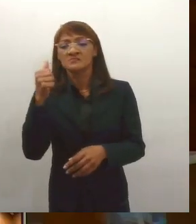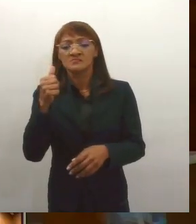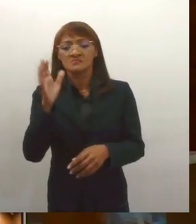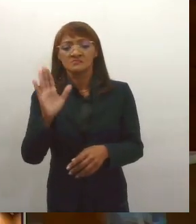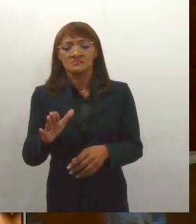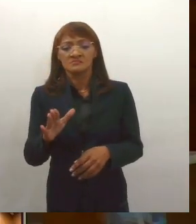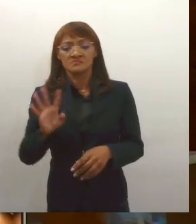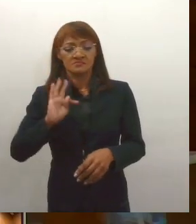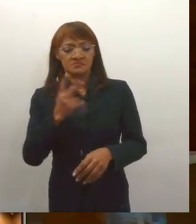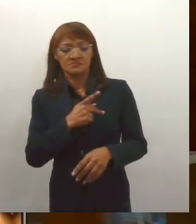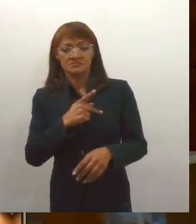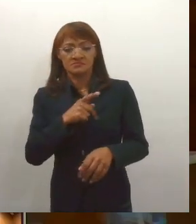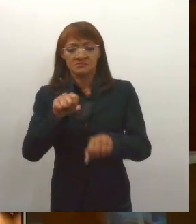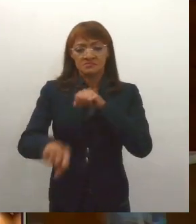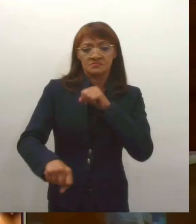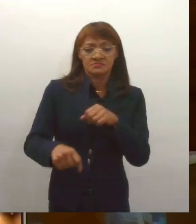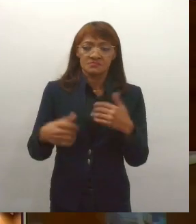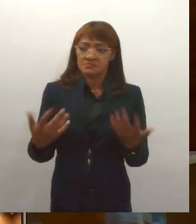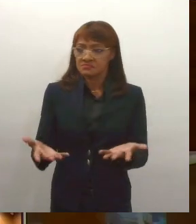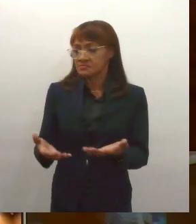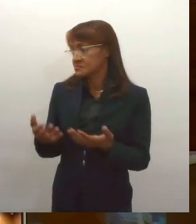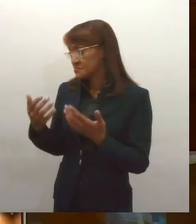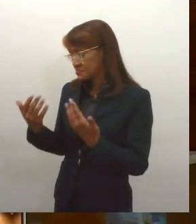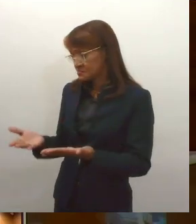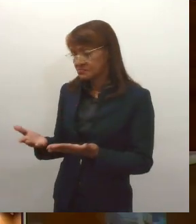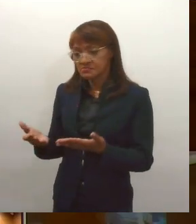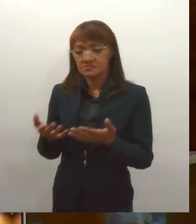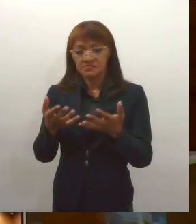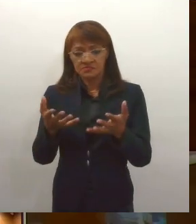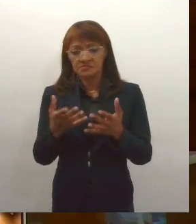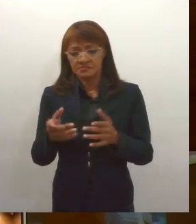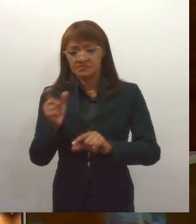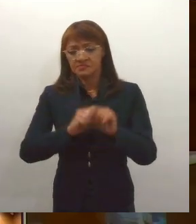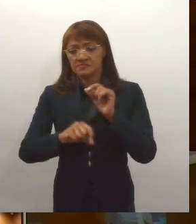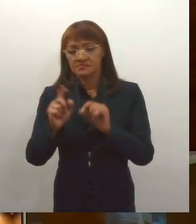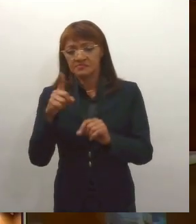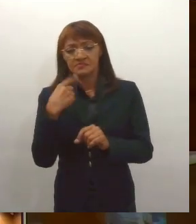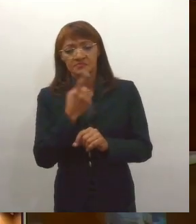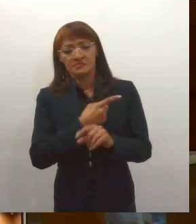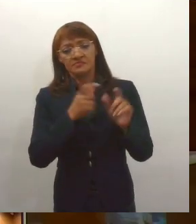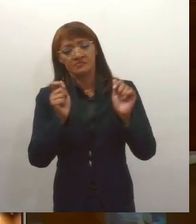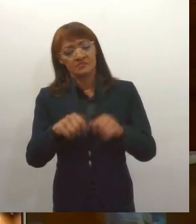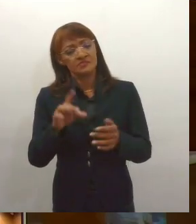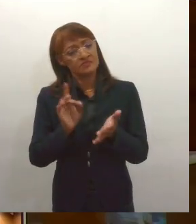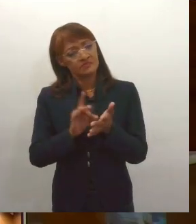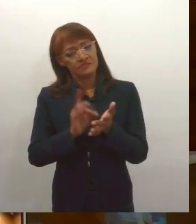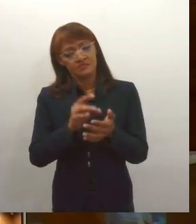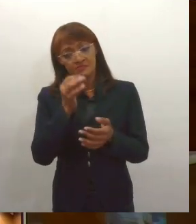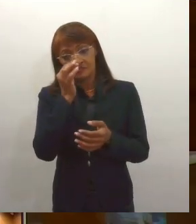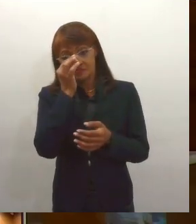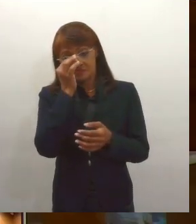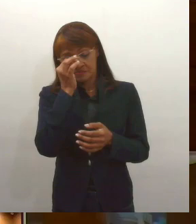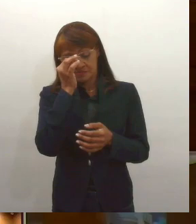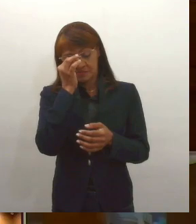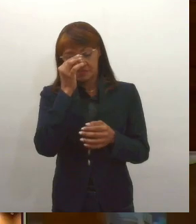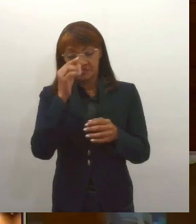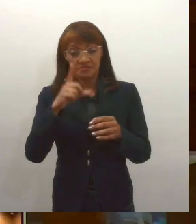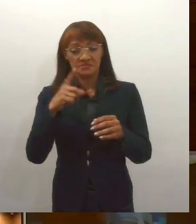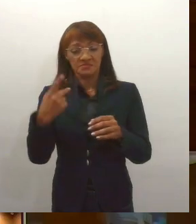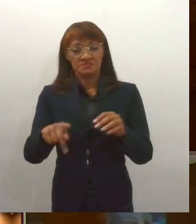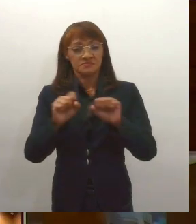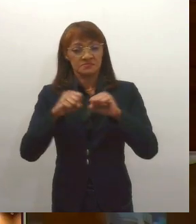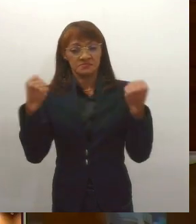né que com isso a gente possa eh realizar esse encontro e e por isso que eu quero saudar o sindicato